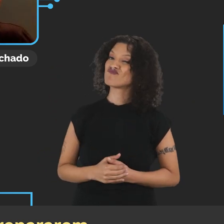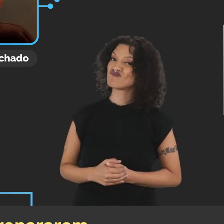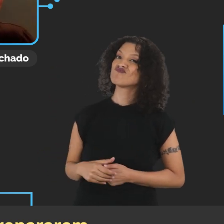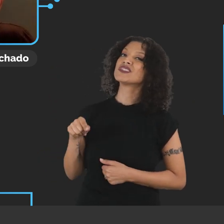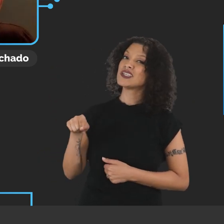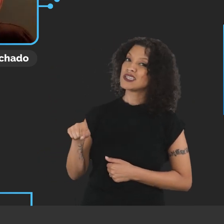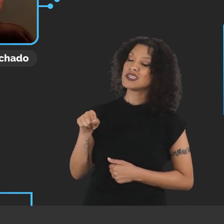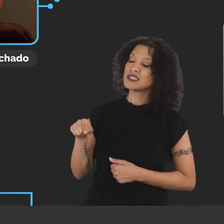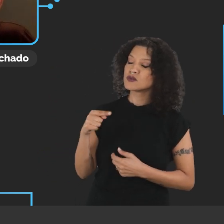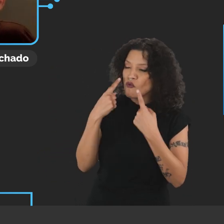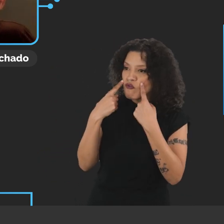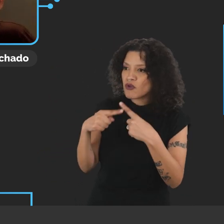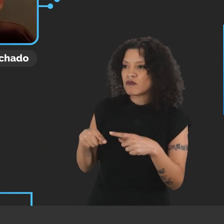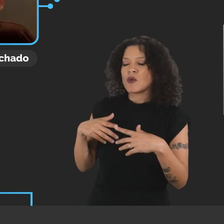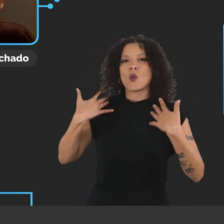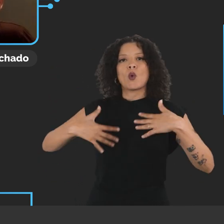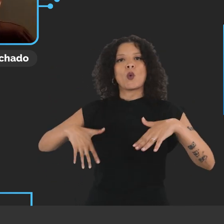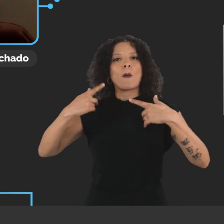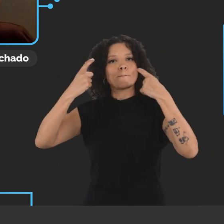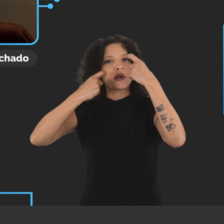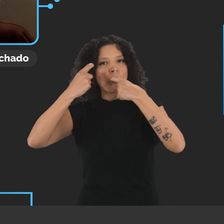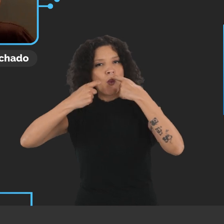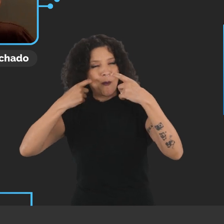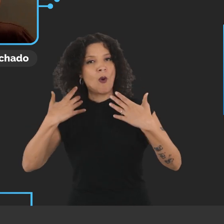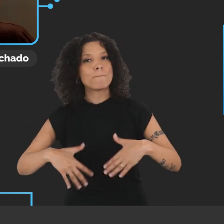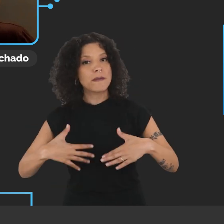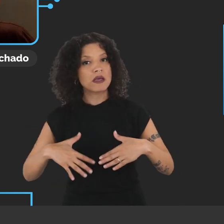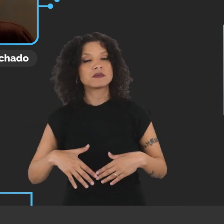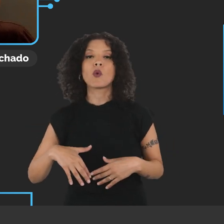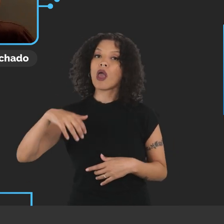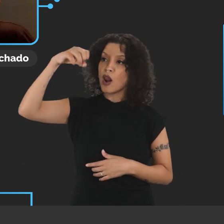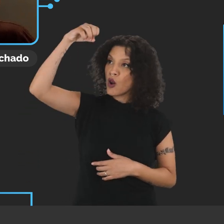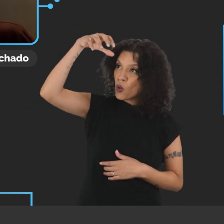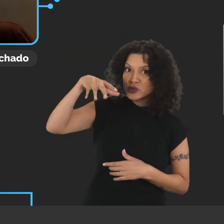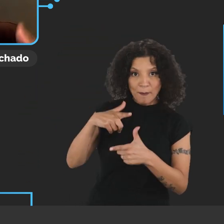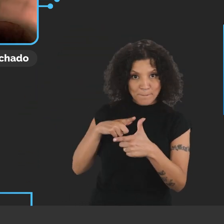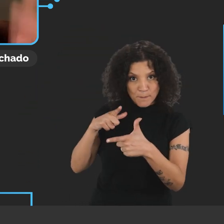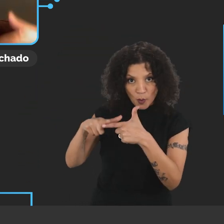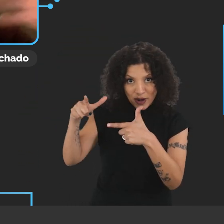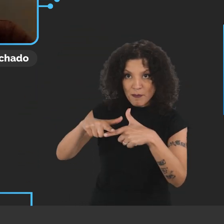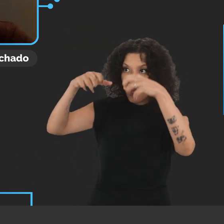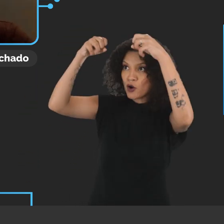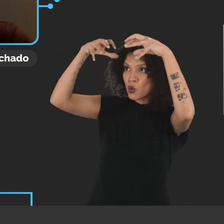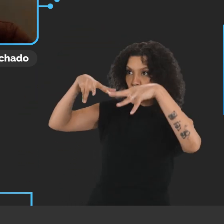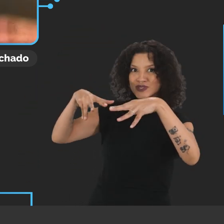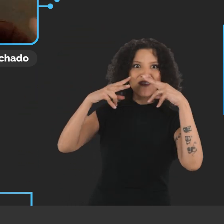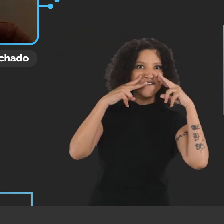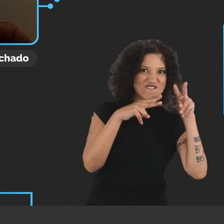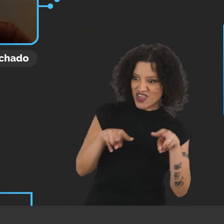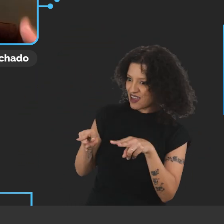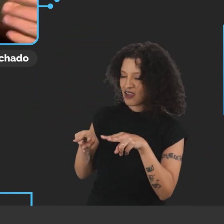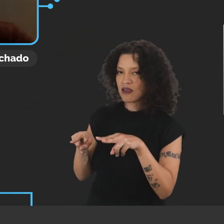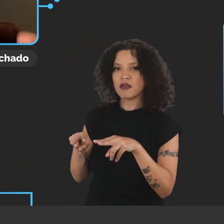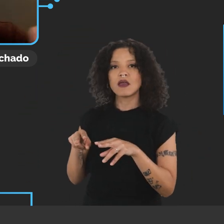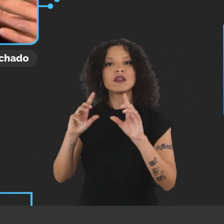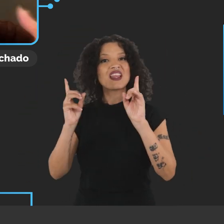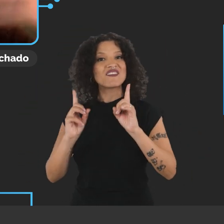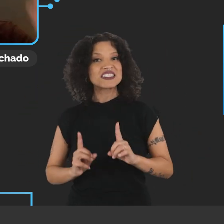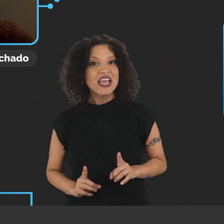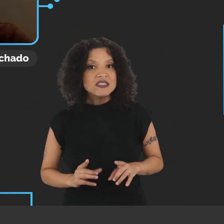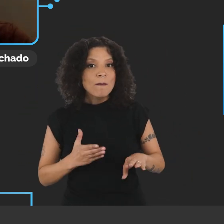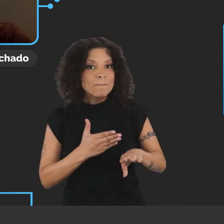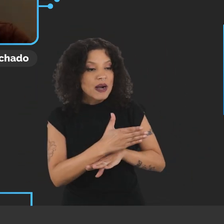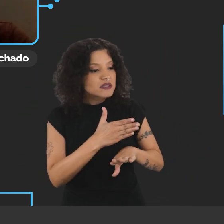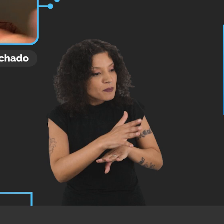mercado audiovisual. Isso nos instigou muito, mas muito mesmo. E, de novo, joga a luz no problema, joga a luz